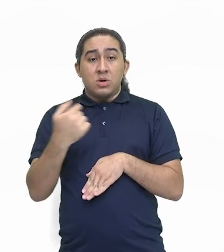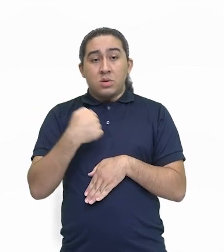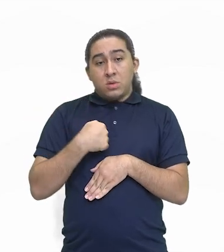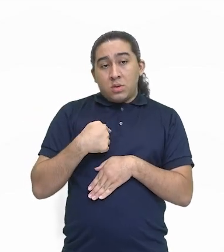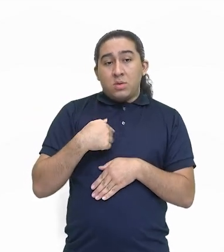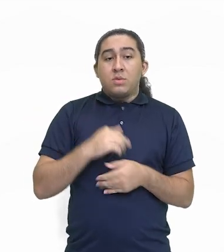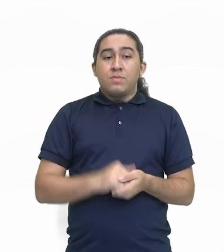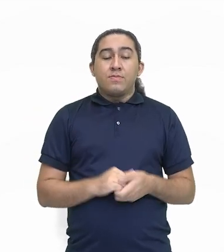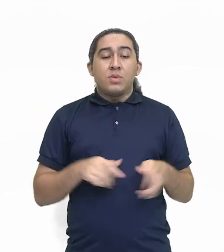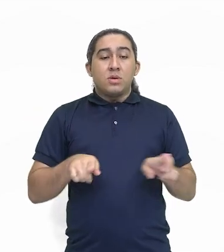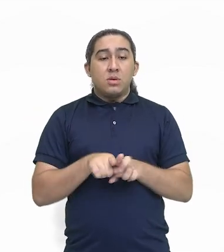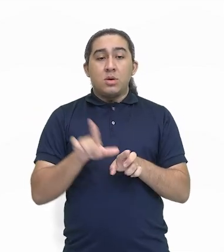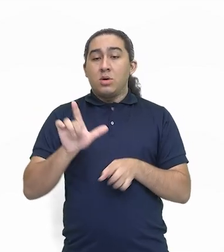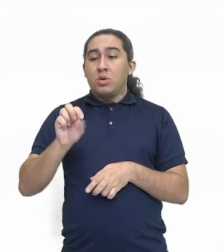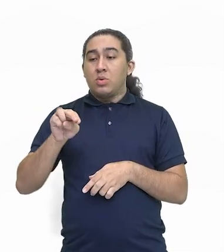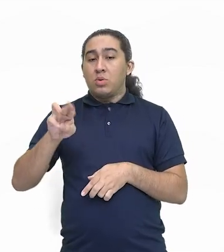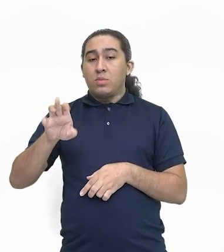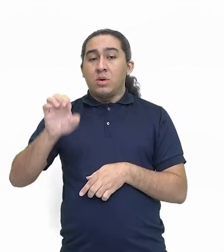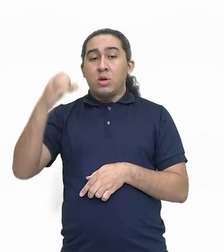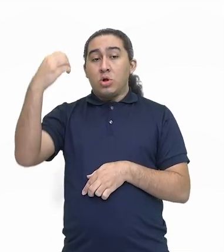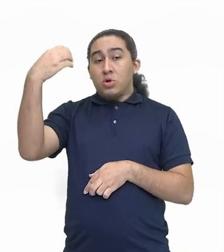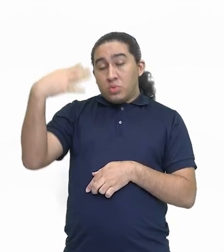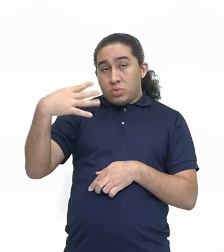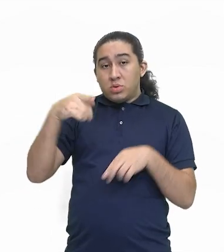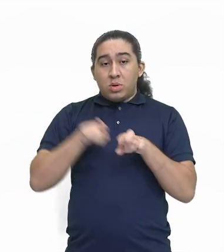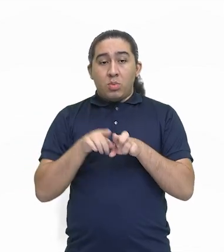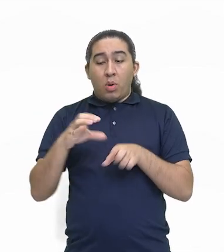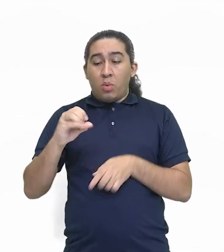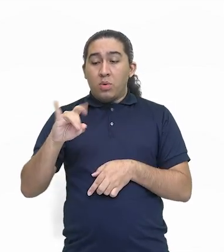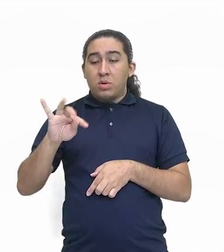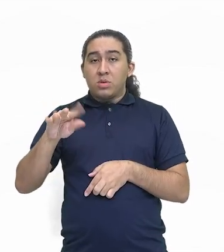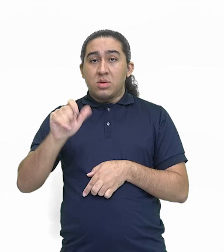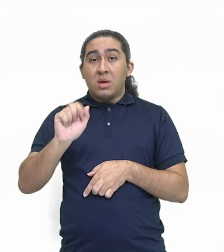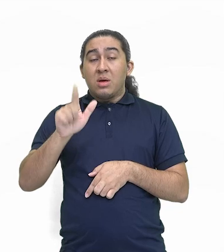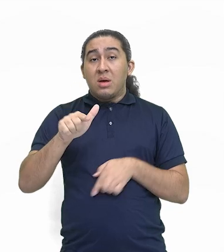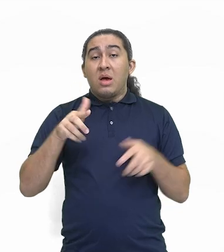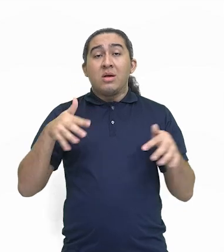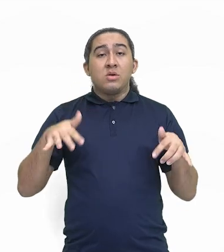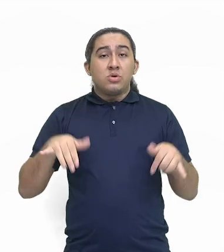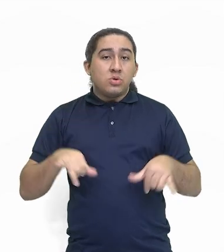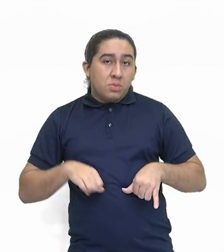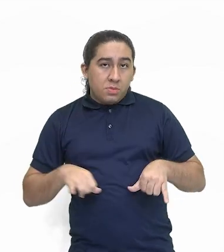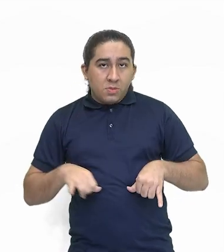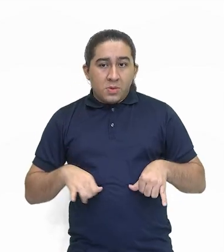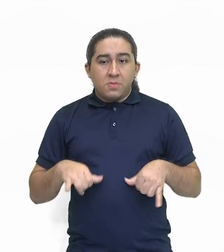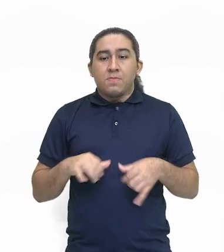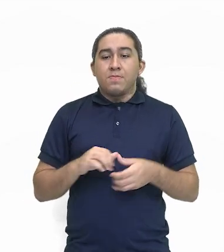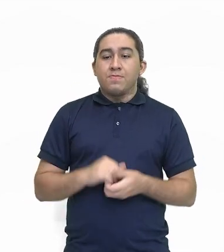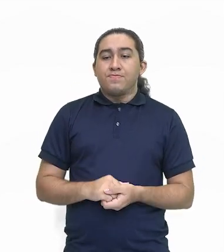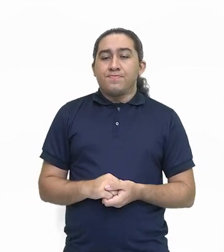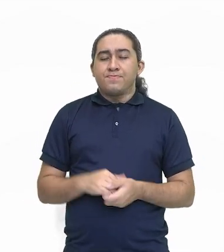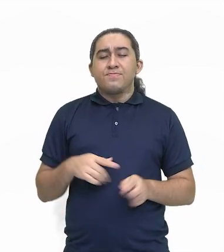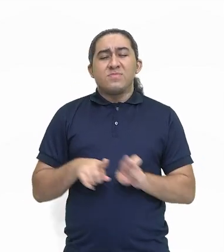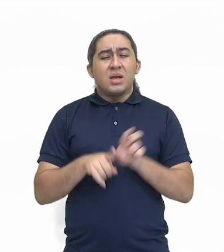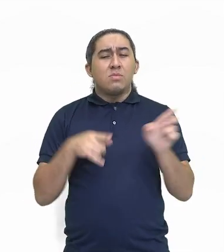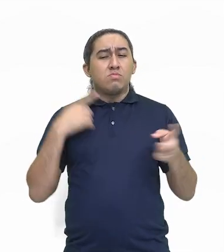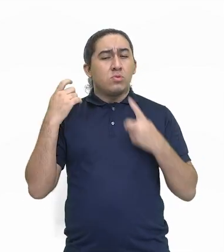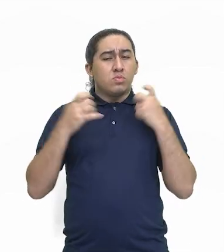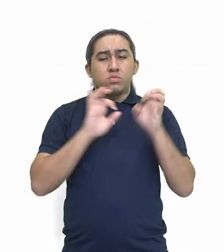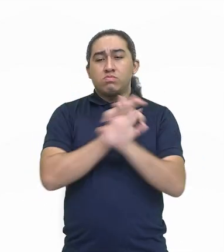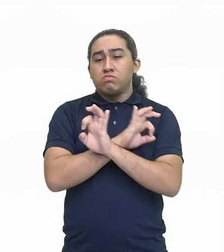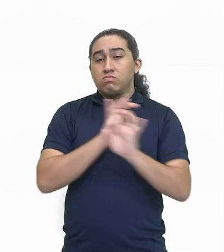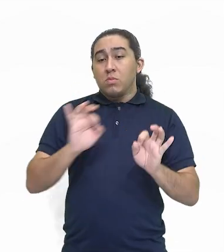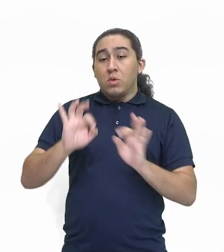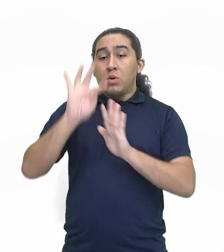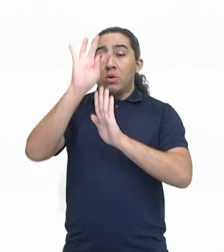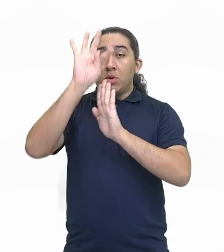lume, luz, coita, significa sofrimento, tá? Mas não se preocupe, o texto